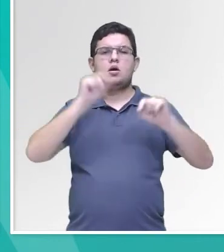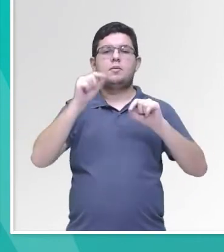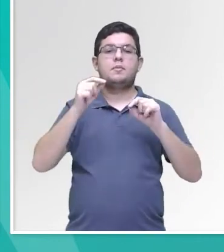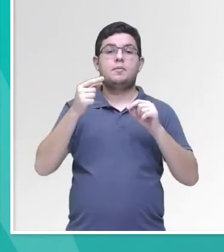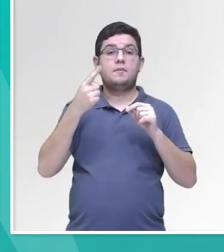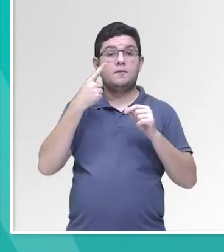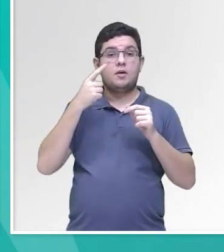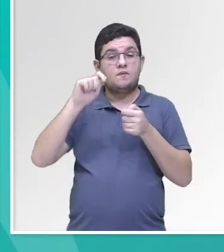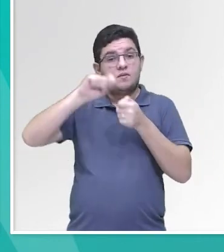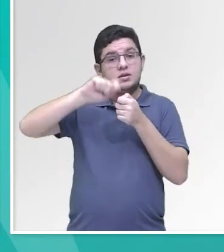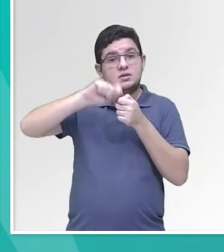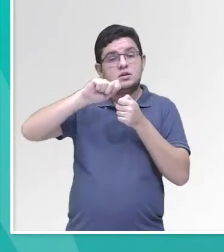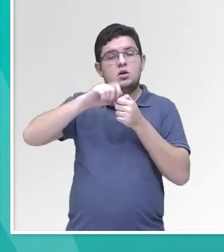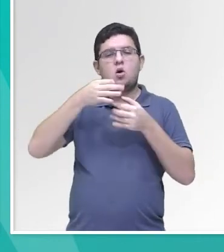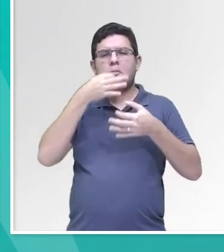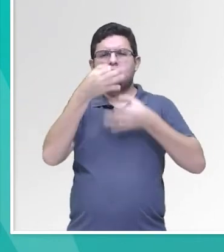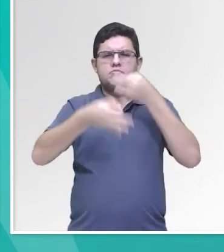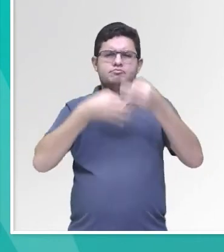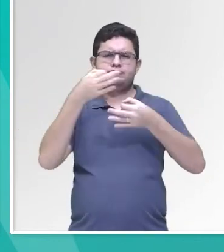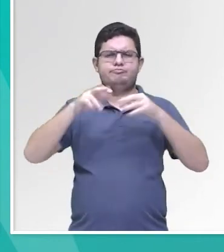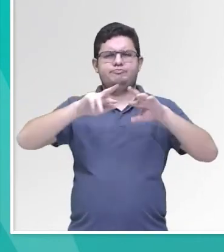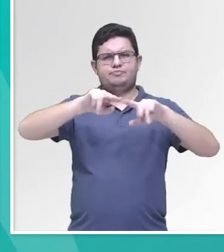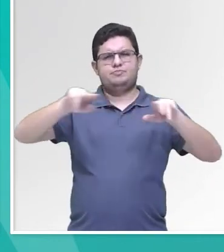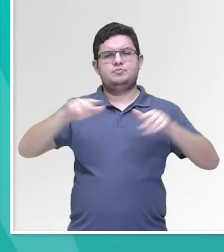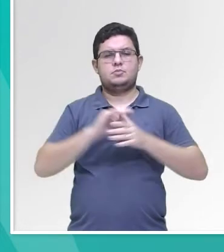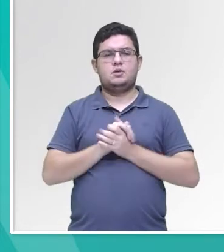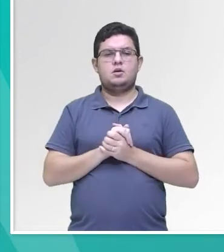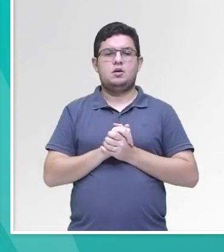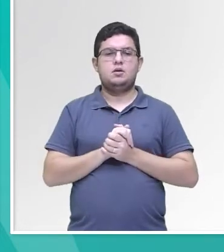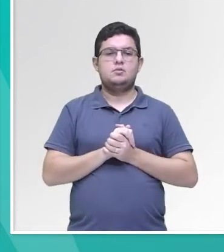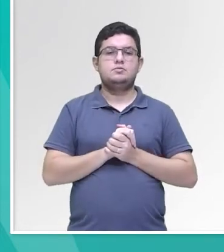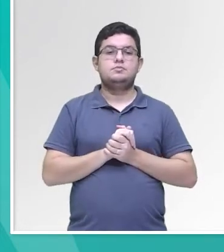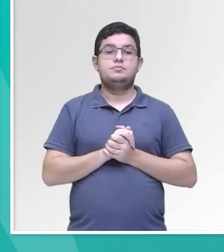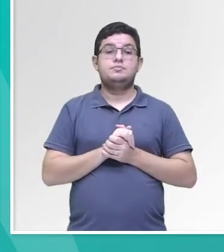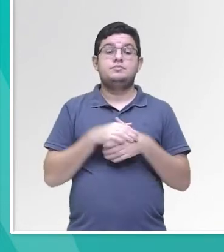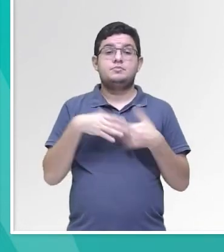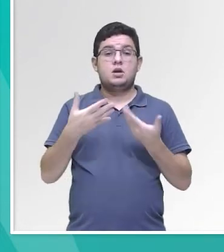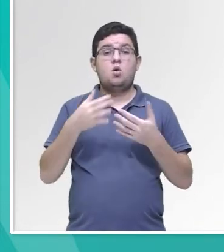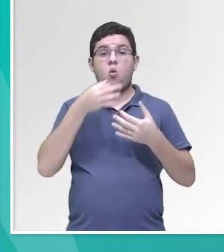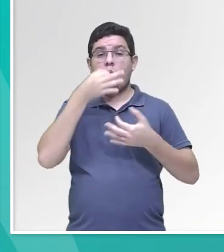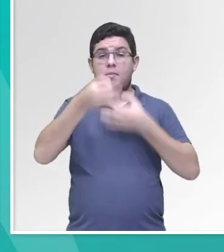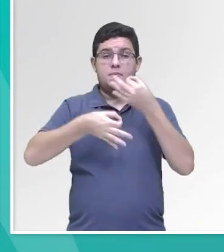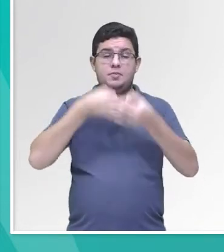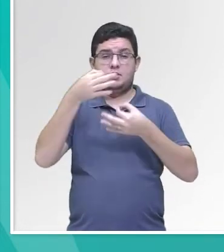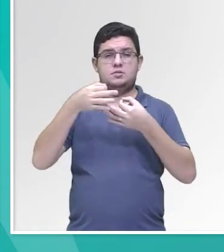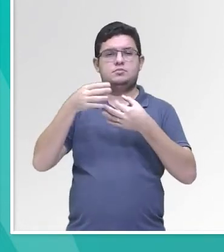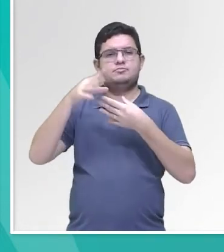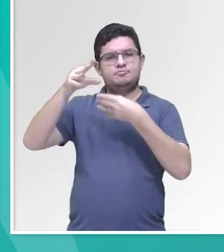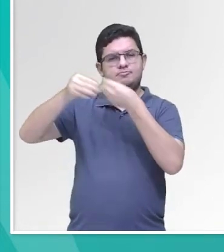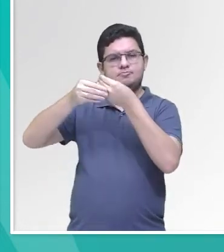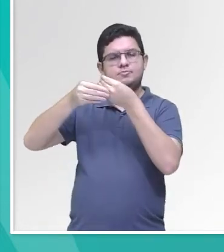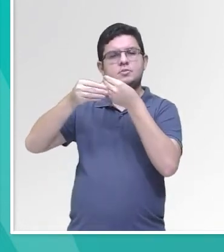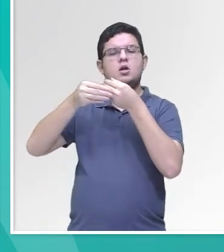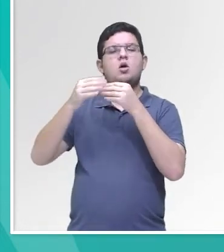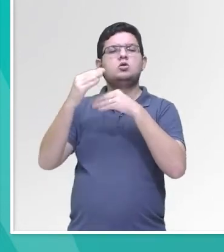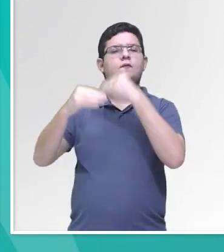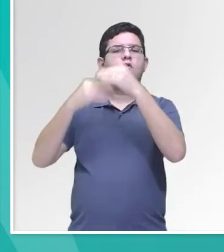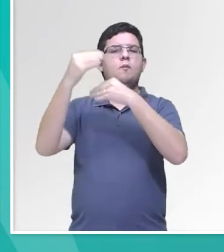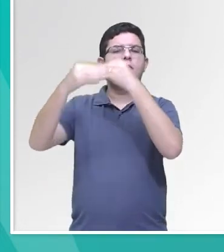argumentos, certo? Então, a argumentação é o desenvolvimento de um texto